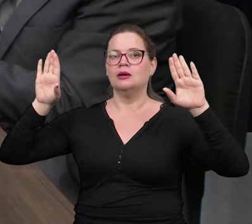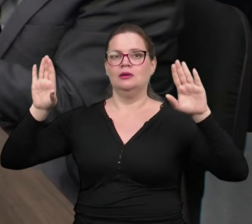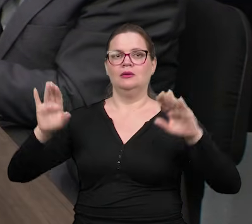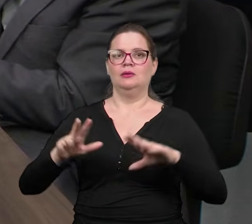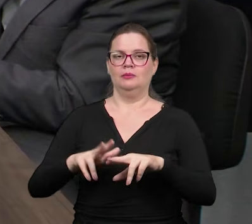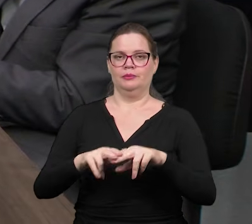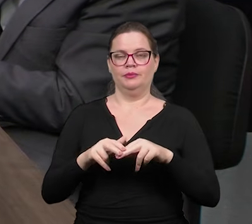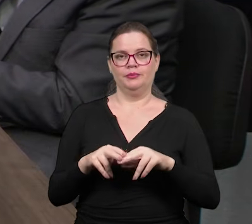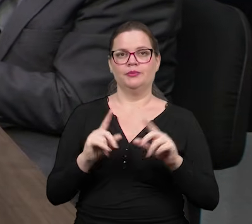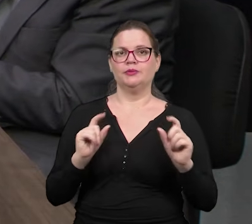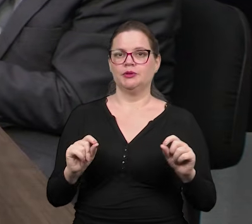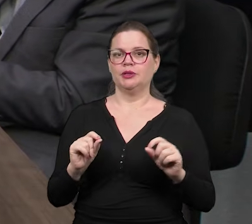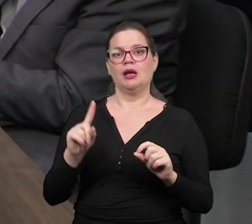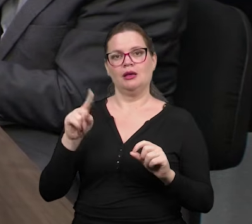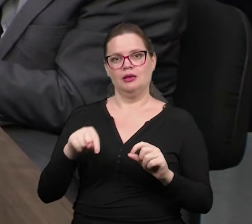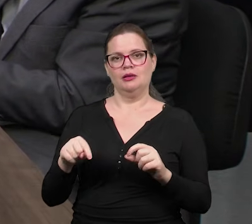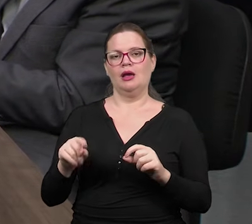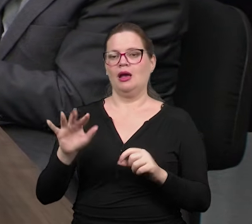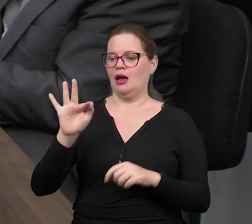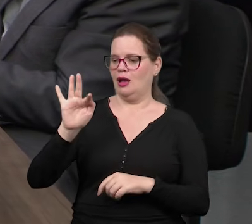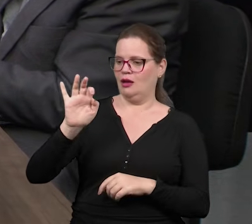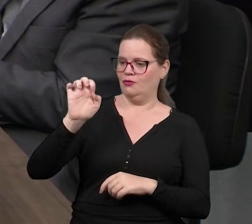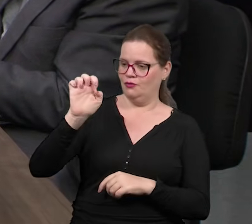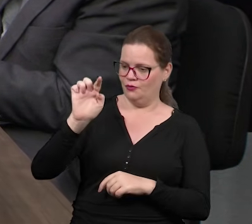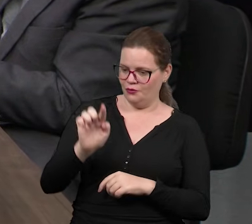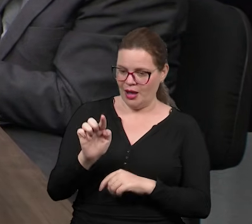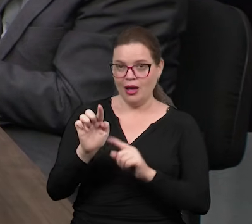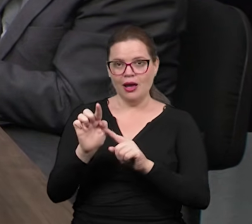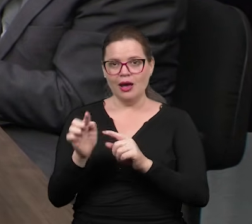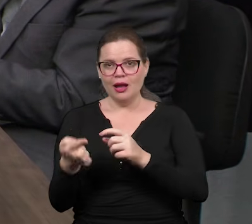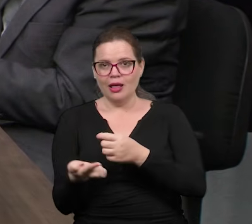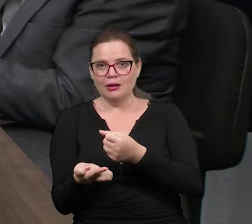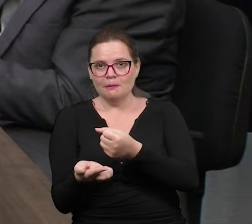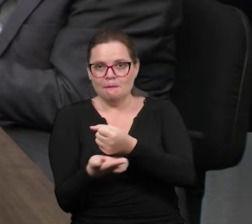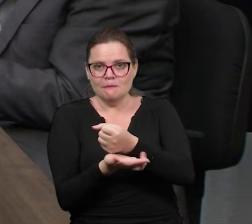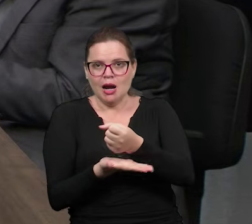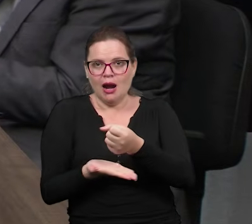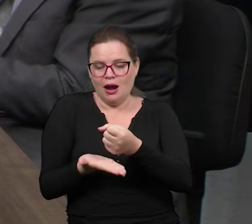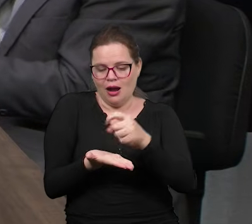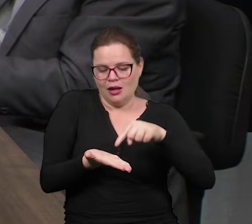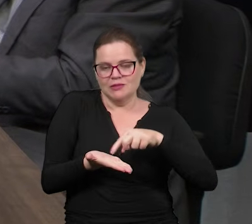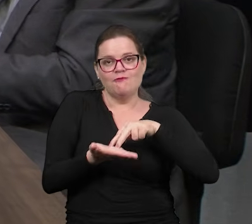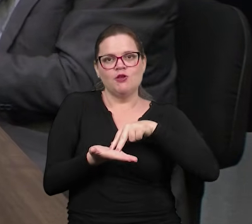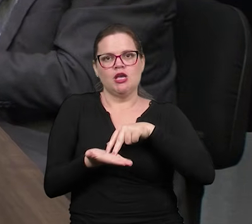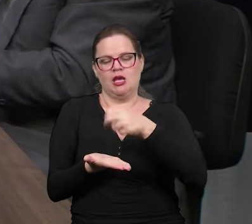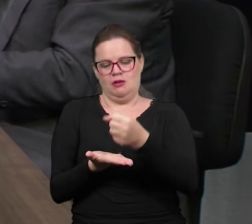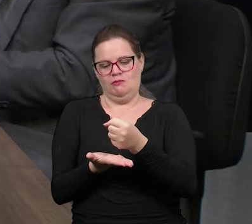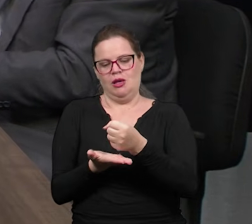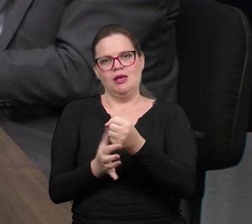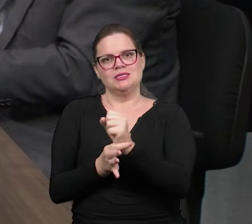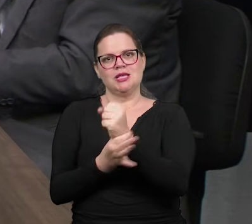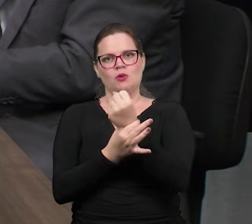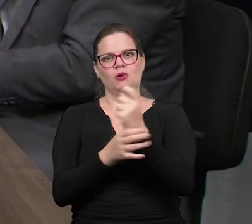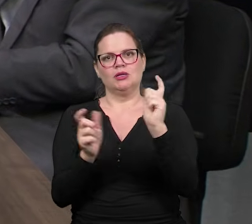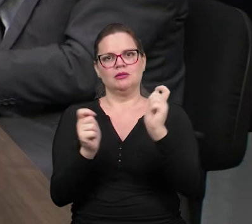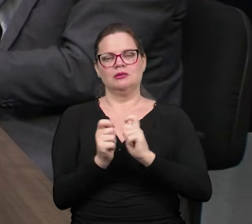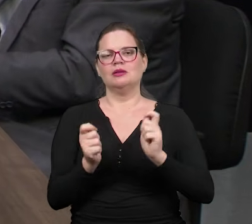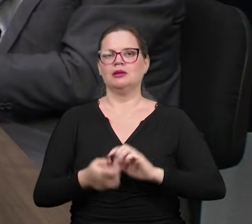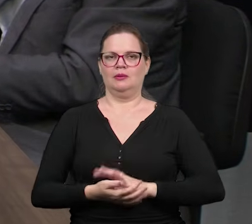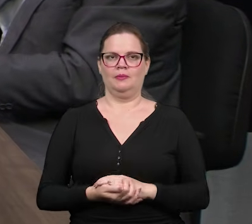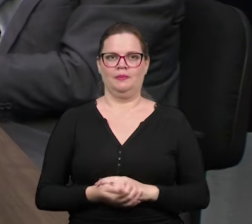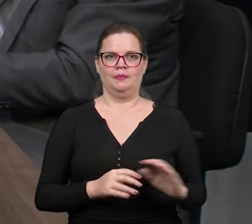isso que é o firme fundamento das coisas que se esperam e a prova das coisas que se não veem.